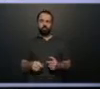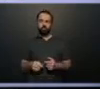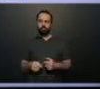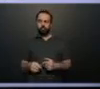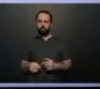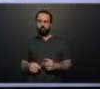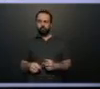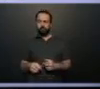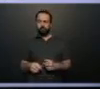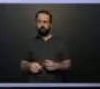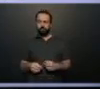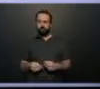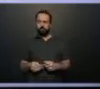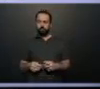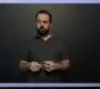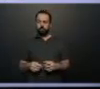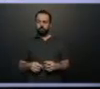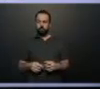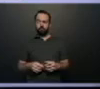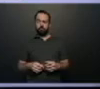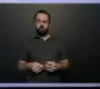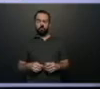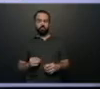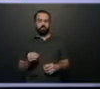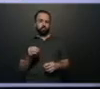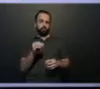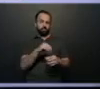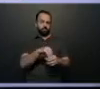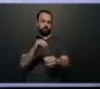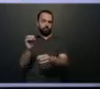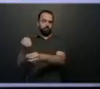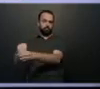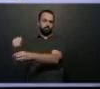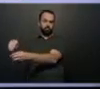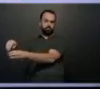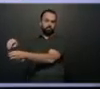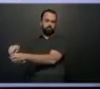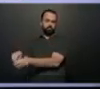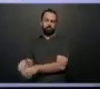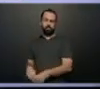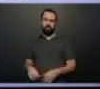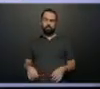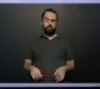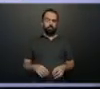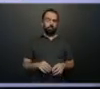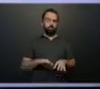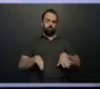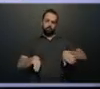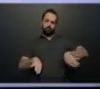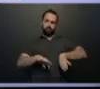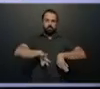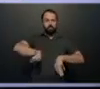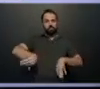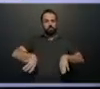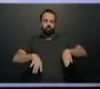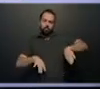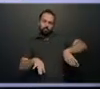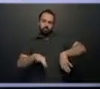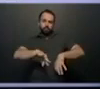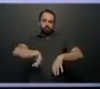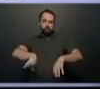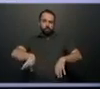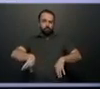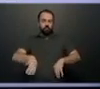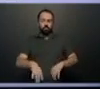aqui de não jogar, não de misturar o lixo, né? Então você separa o papel, o plástico, o metal e o